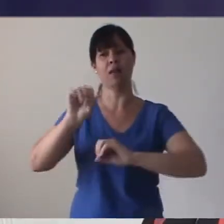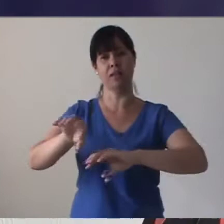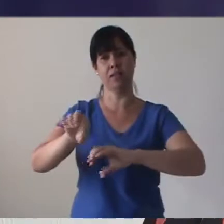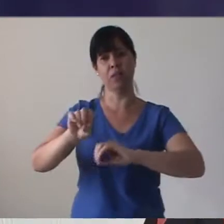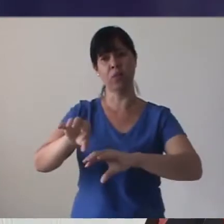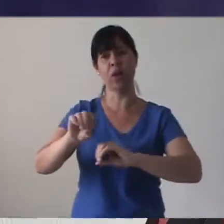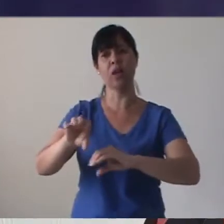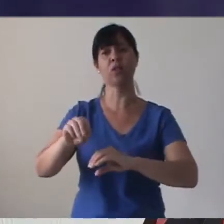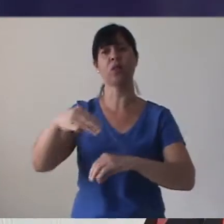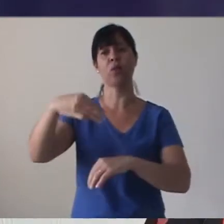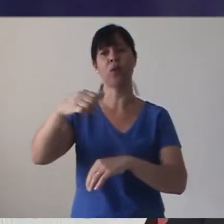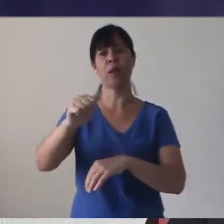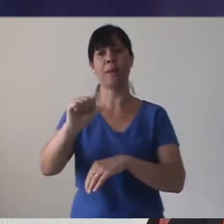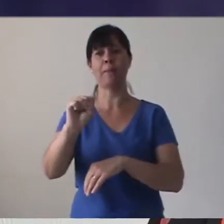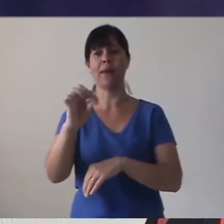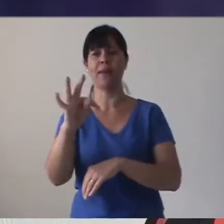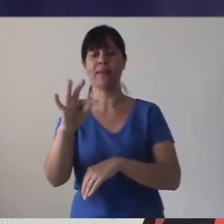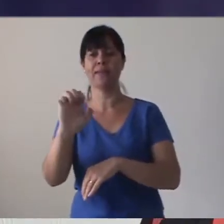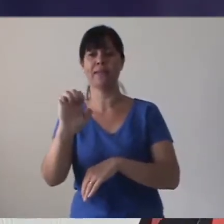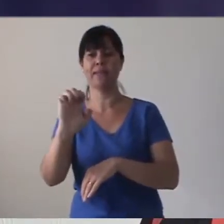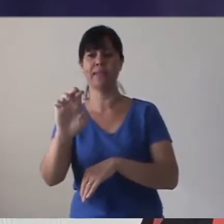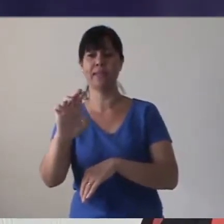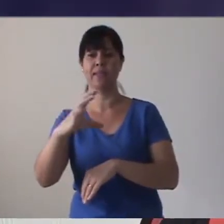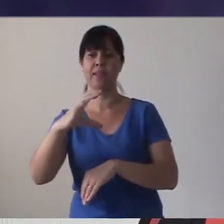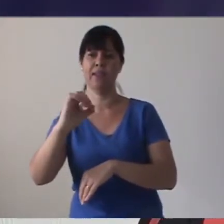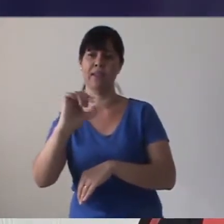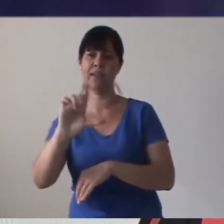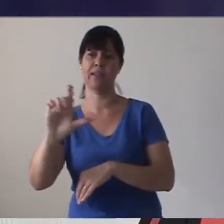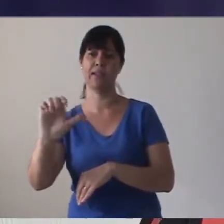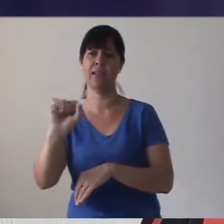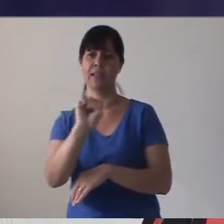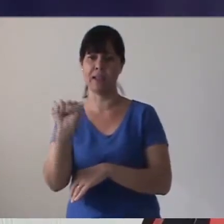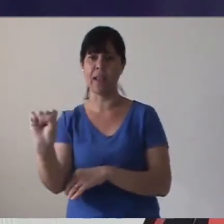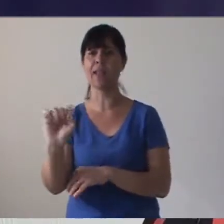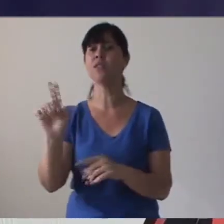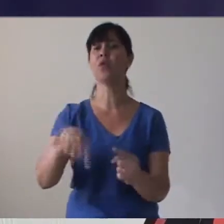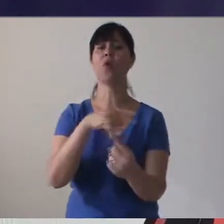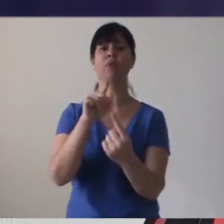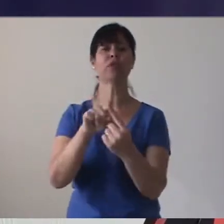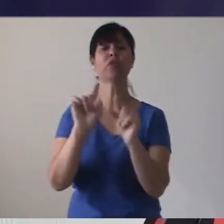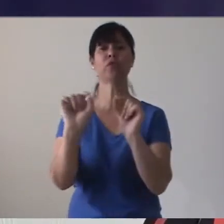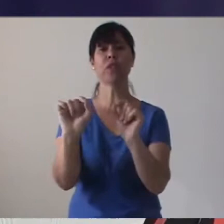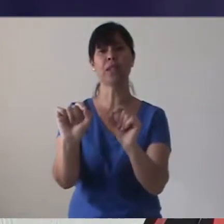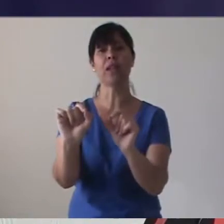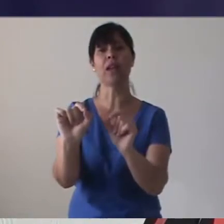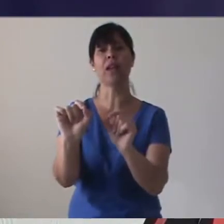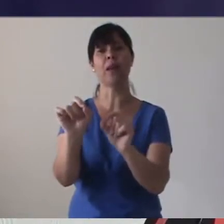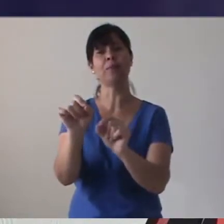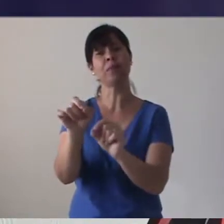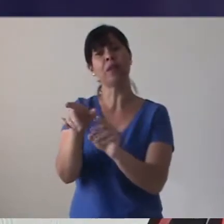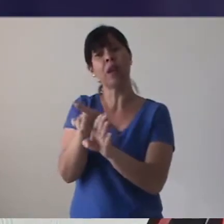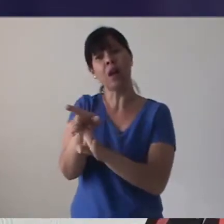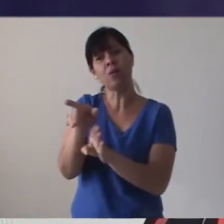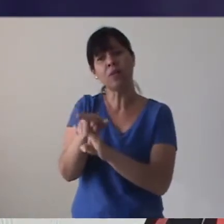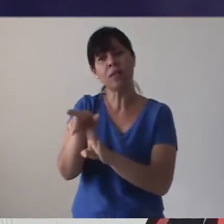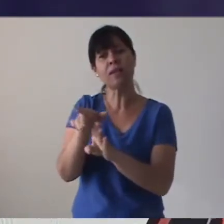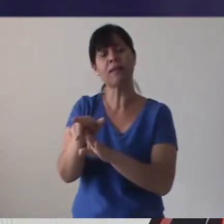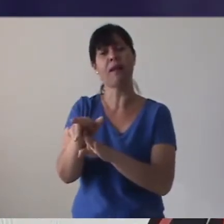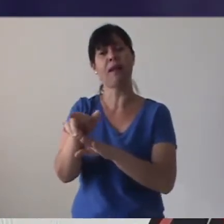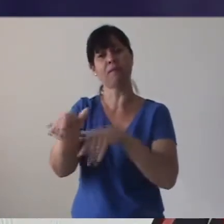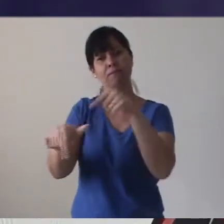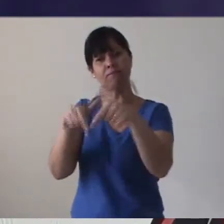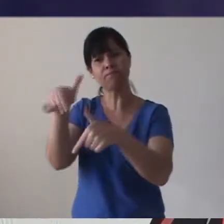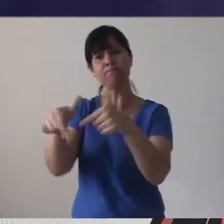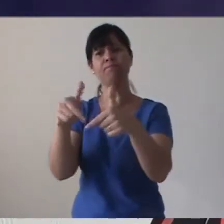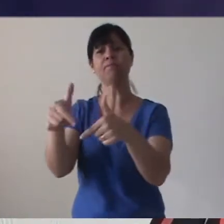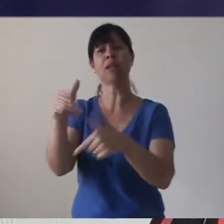tá, que justamente tem o objetivo de auxiliar, né, de prestar serviços de